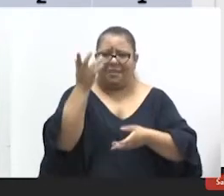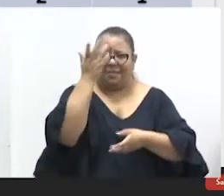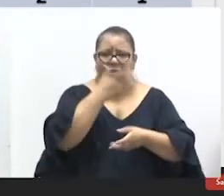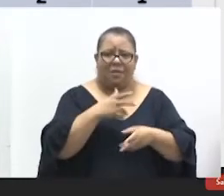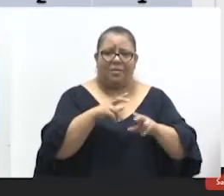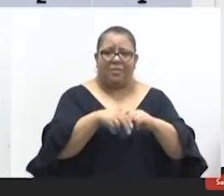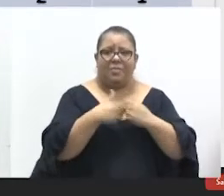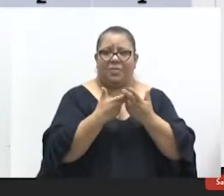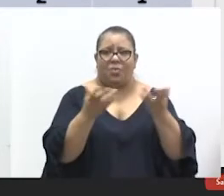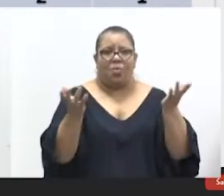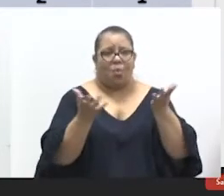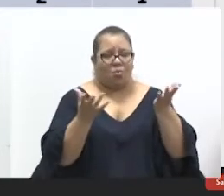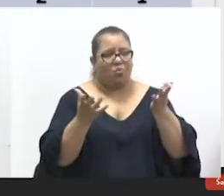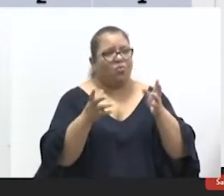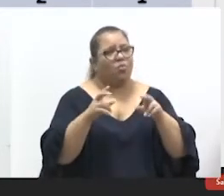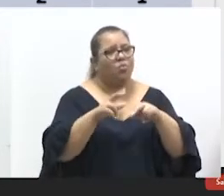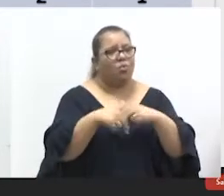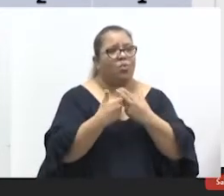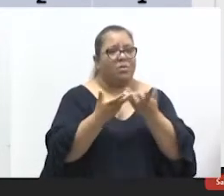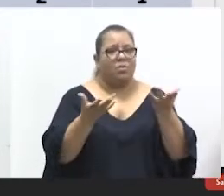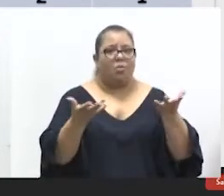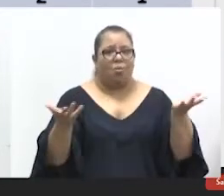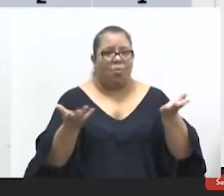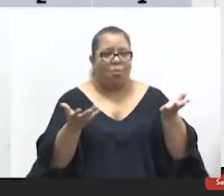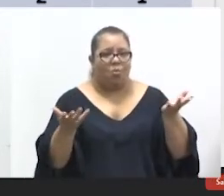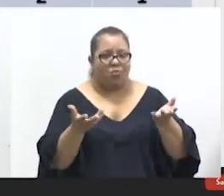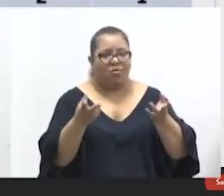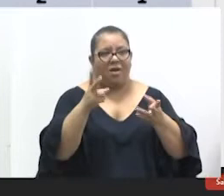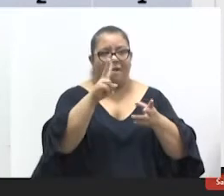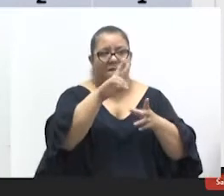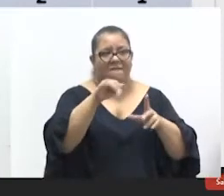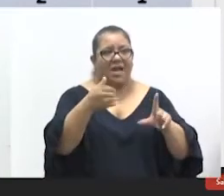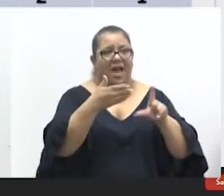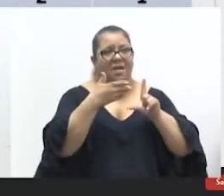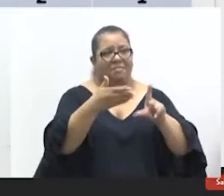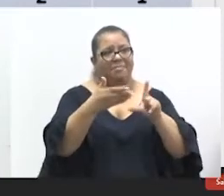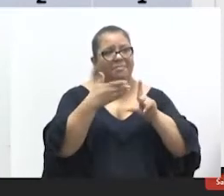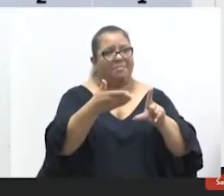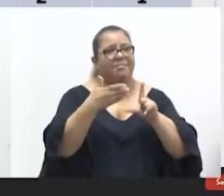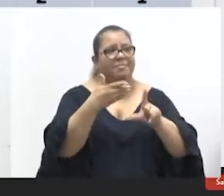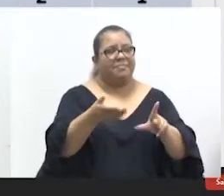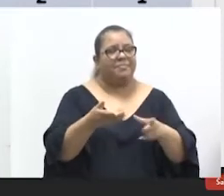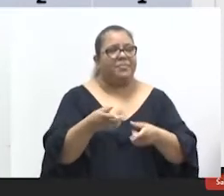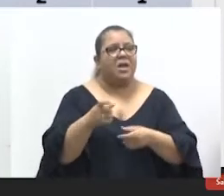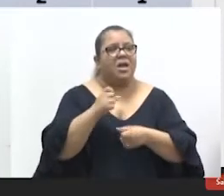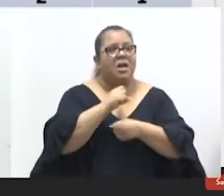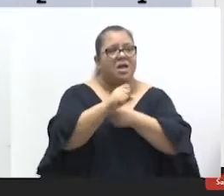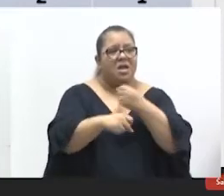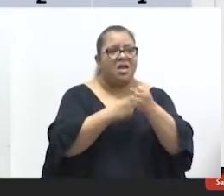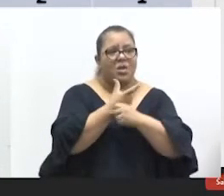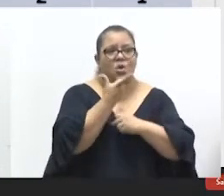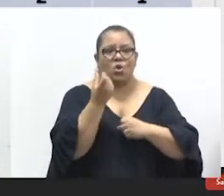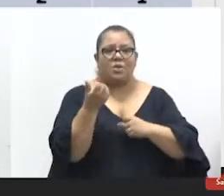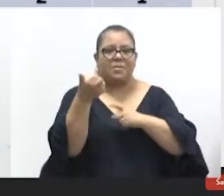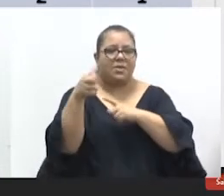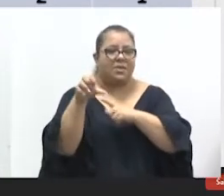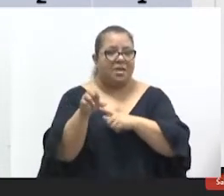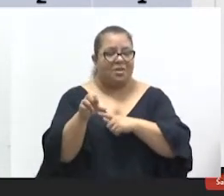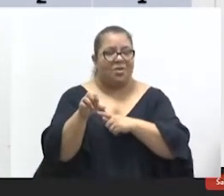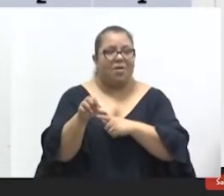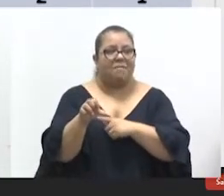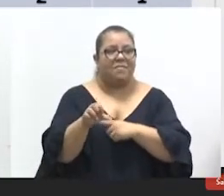o impacto dessas ações. As próximas lâminas eu vou me aprofundar nisso. No ano de 2019, então,